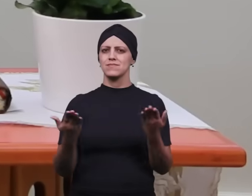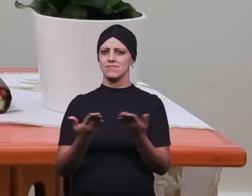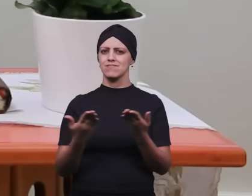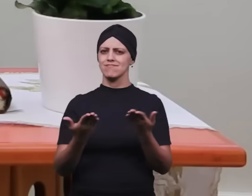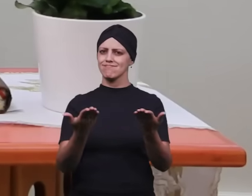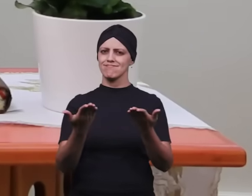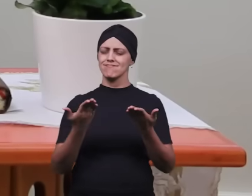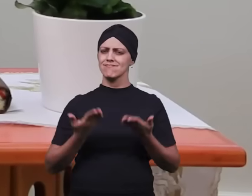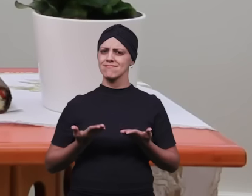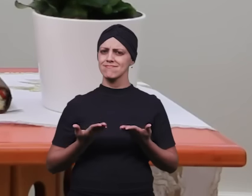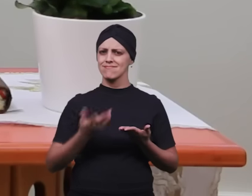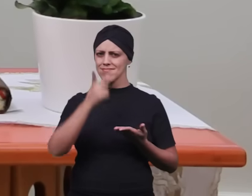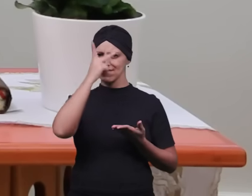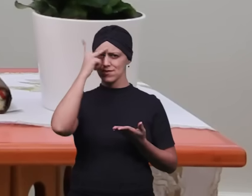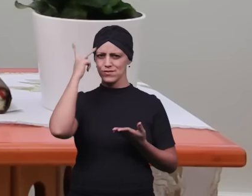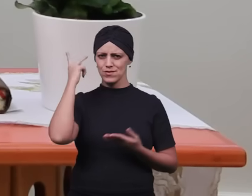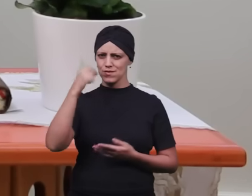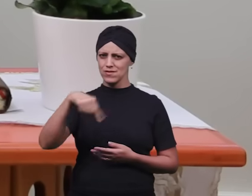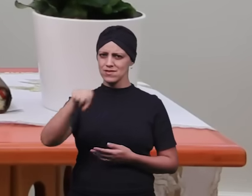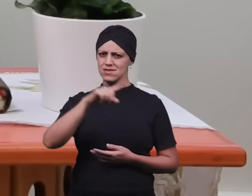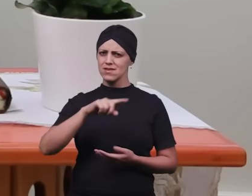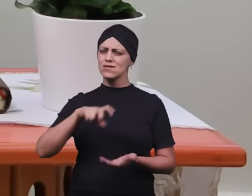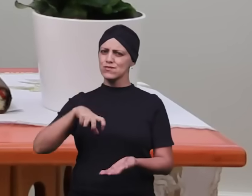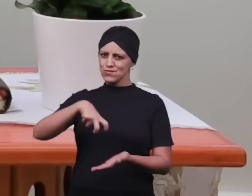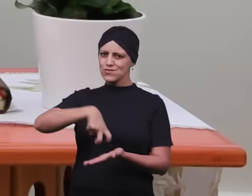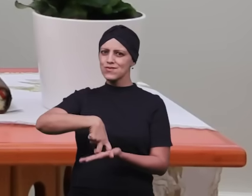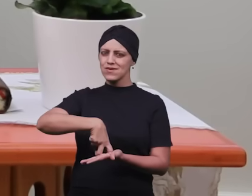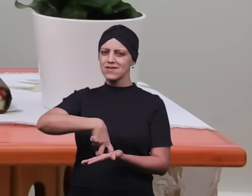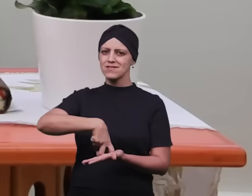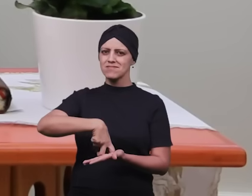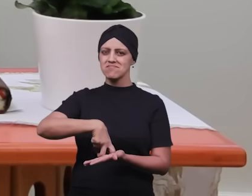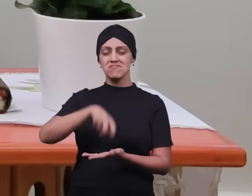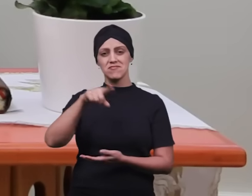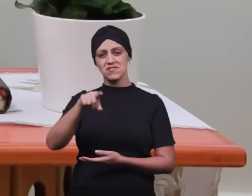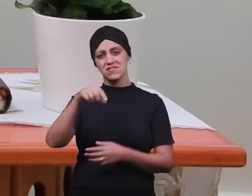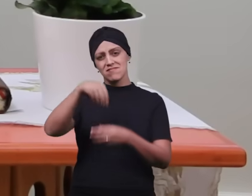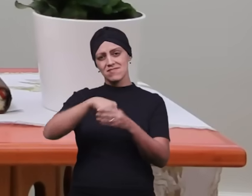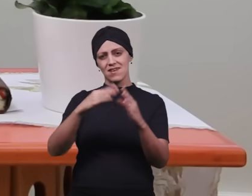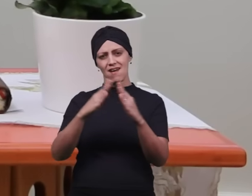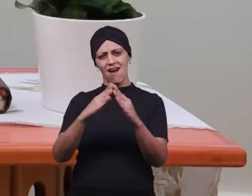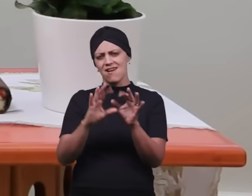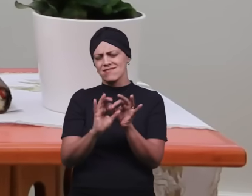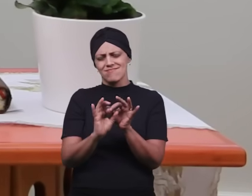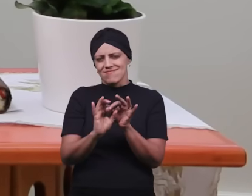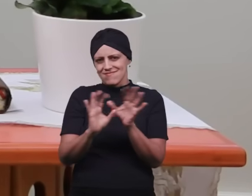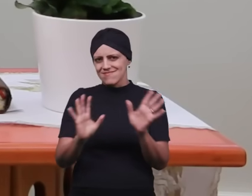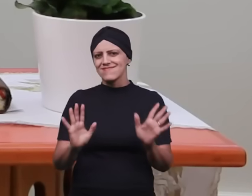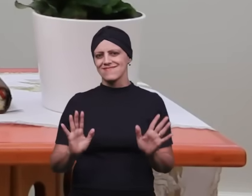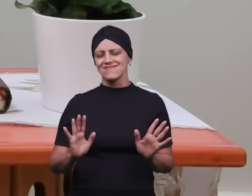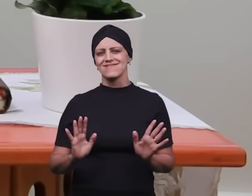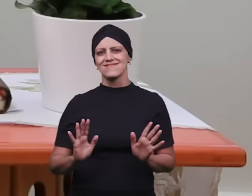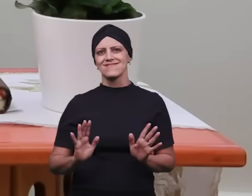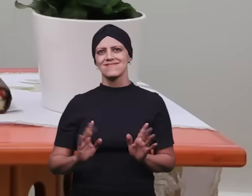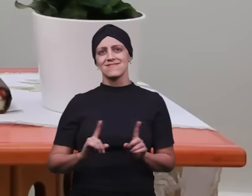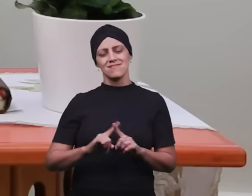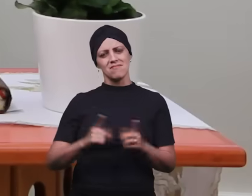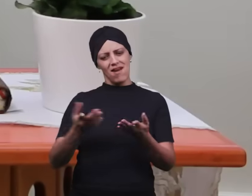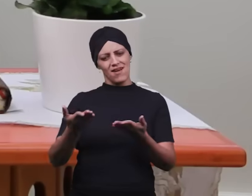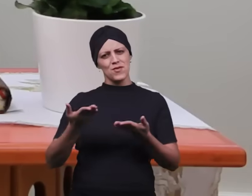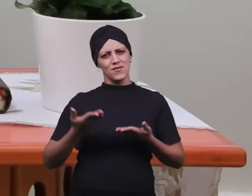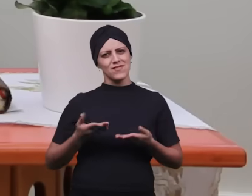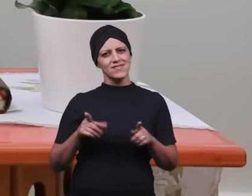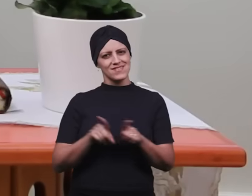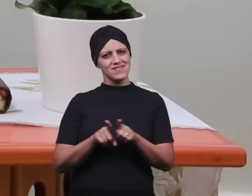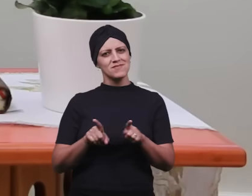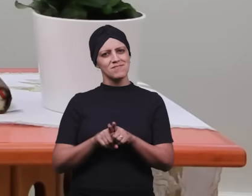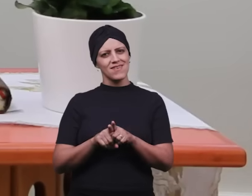nós convidamos todos que puderem estar conosco de joelho, você que está na sua casa, fique à vontade, mas também te